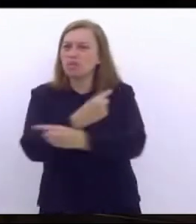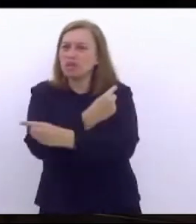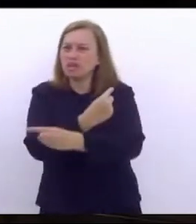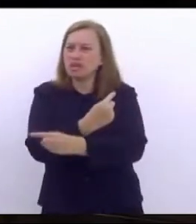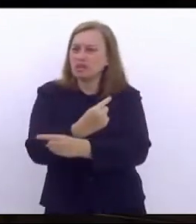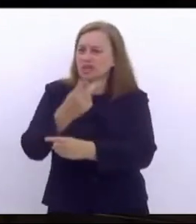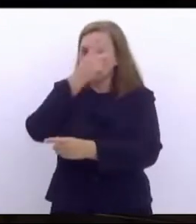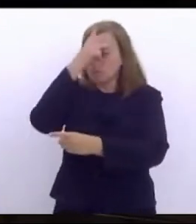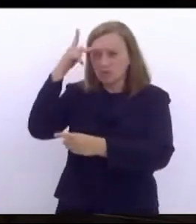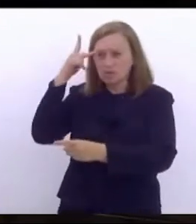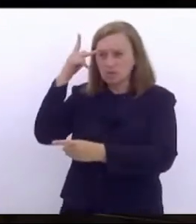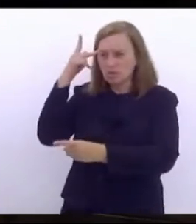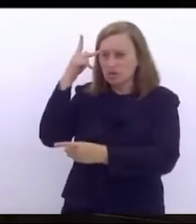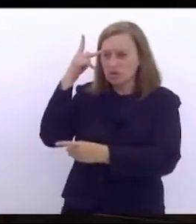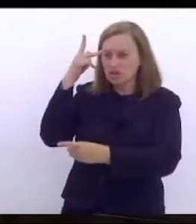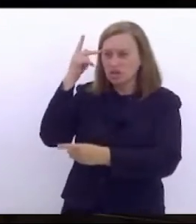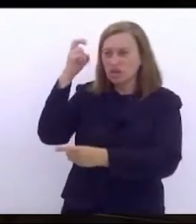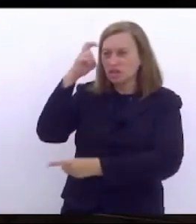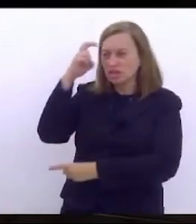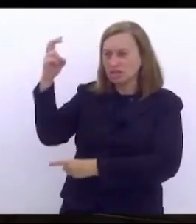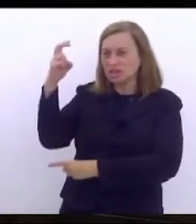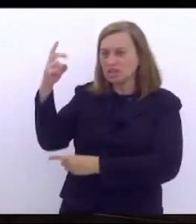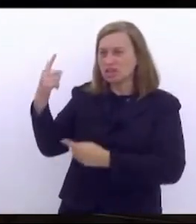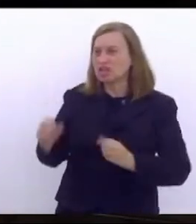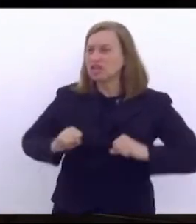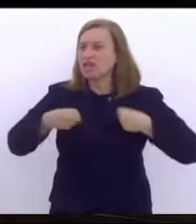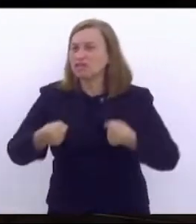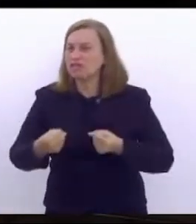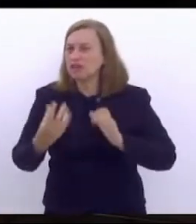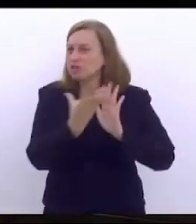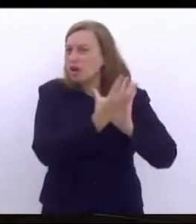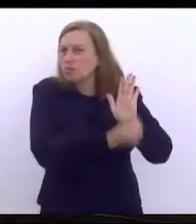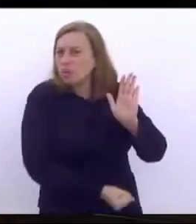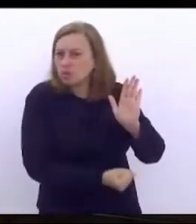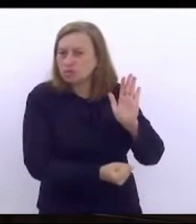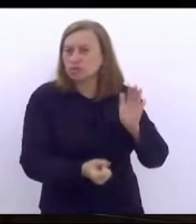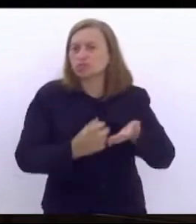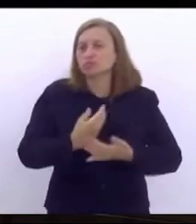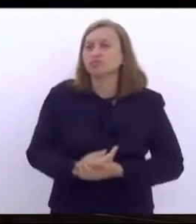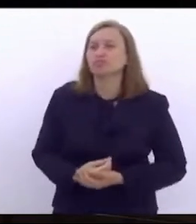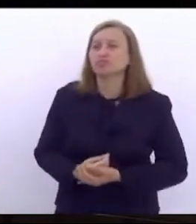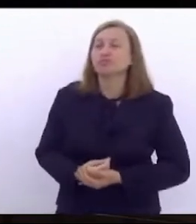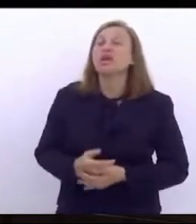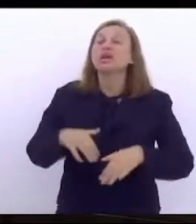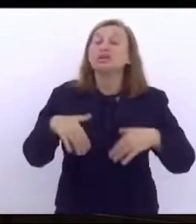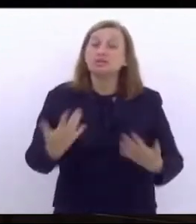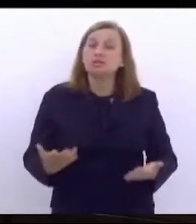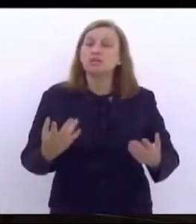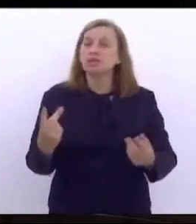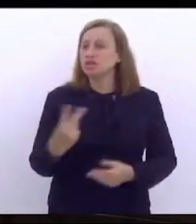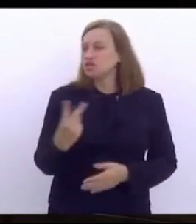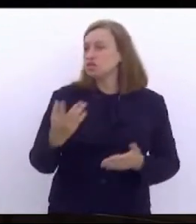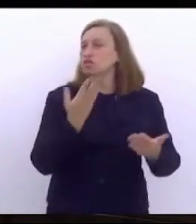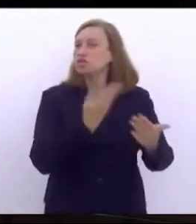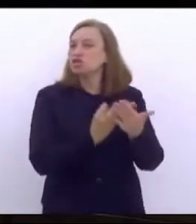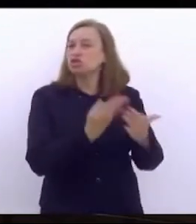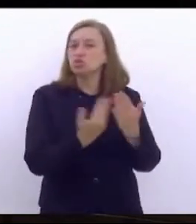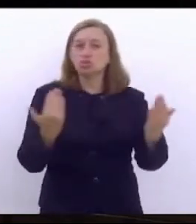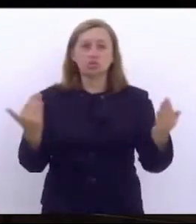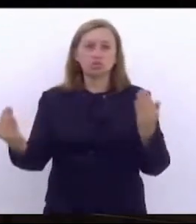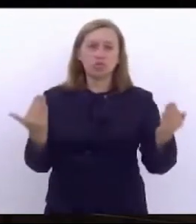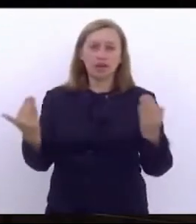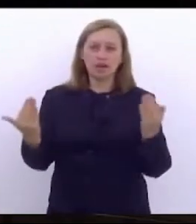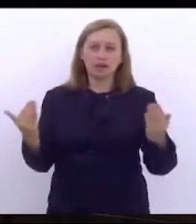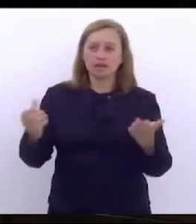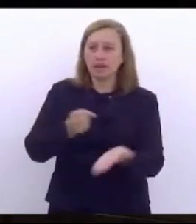que defendem o aborto. Mas vamos fazer uma análise mais completa para não dizer que estamos sendo levianos. Né? Então, esses estudos eles foram comparados. Os